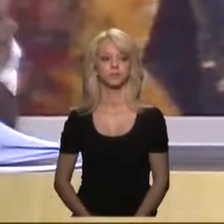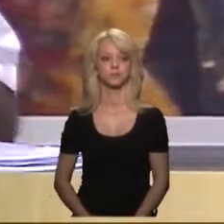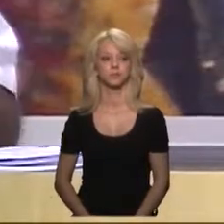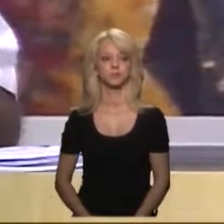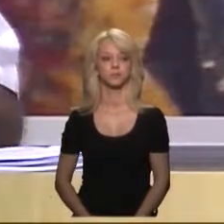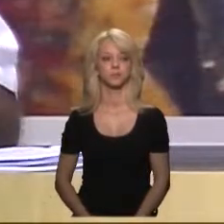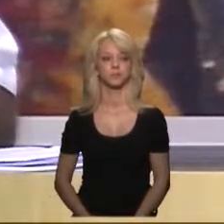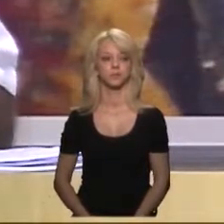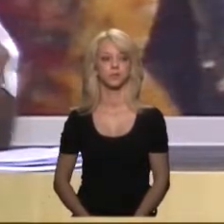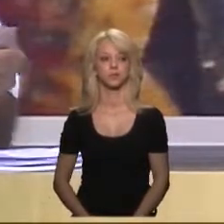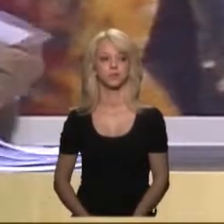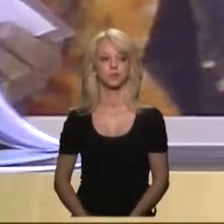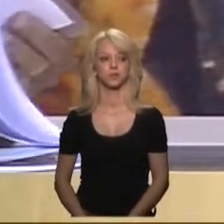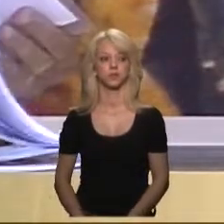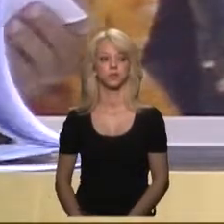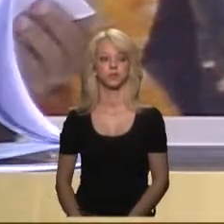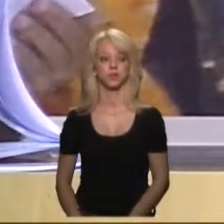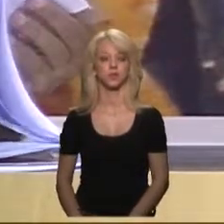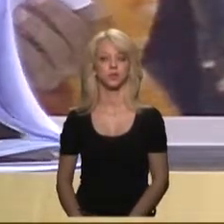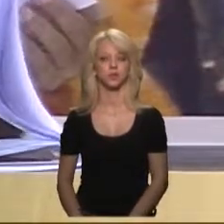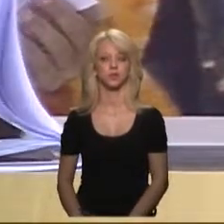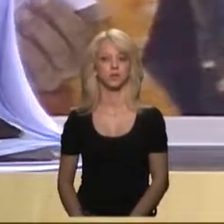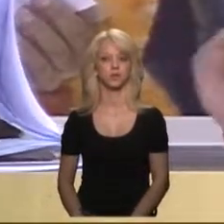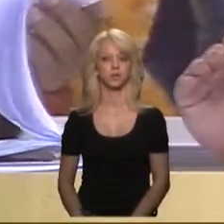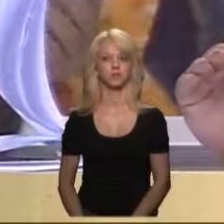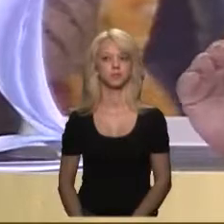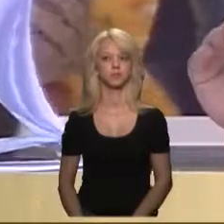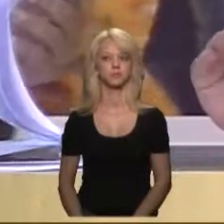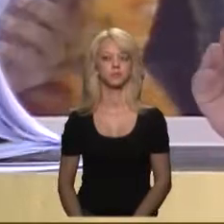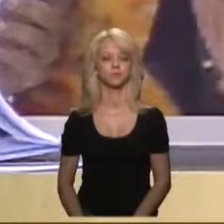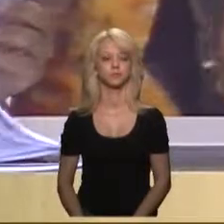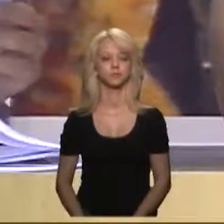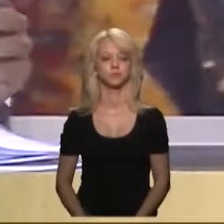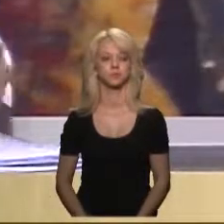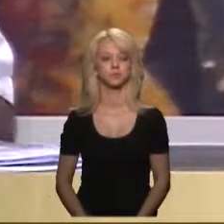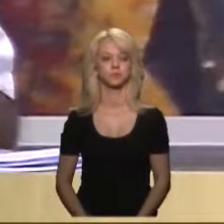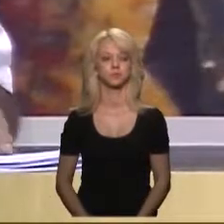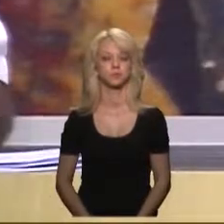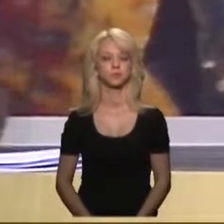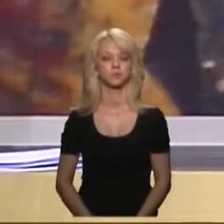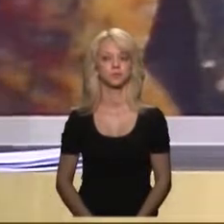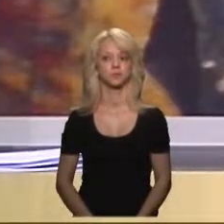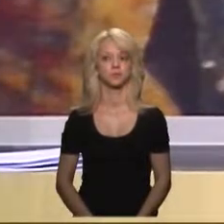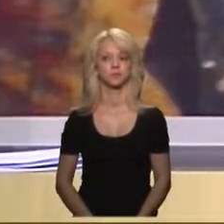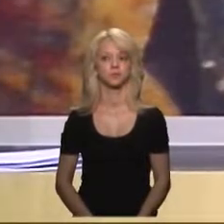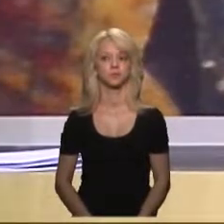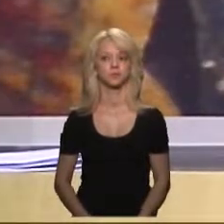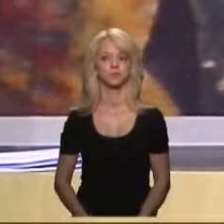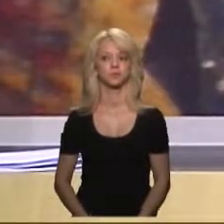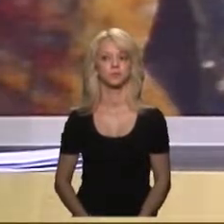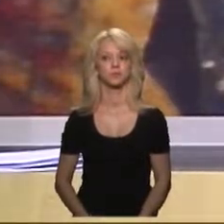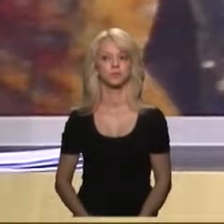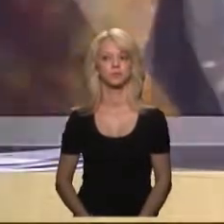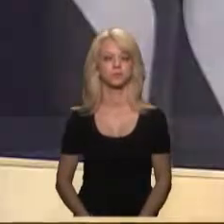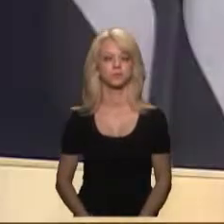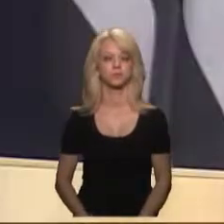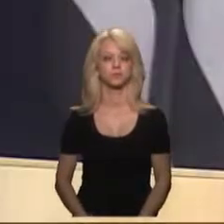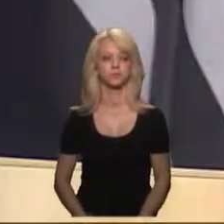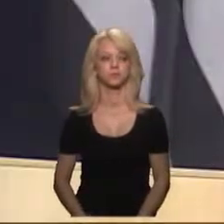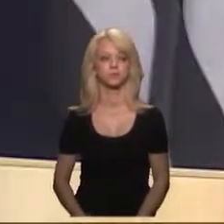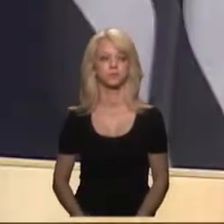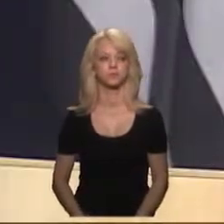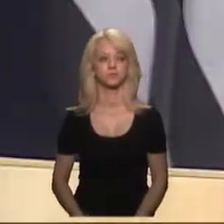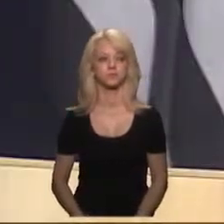e pedimos para incluir na hora do dia. Então, sempre fazemos isso mesmo, exatamente. Gente, eu estou falando isso, não é contra o